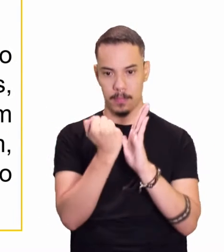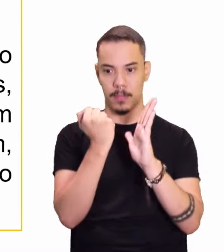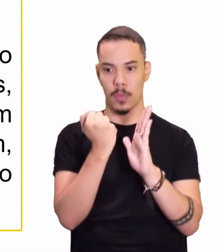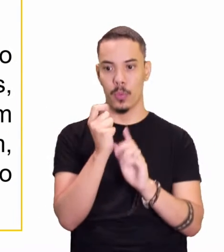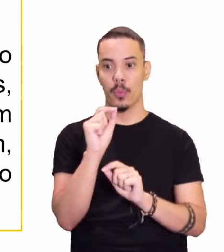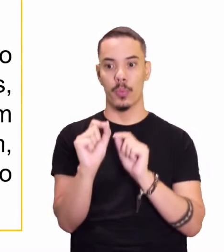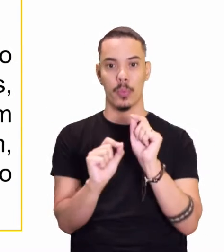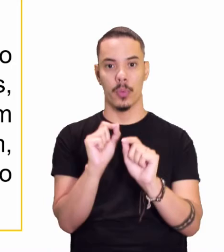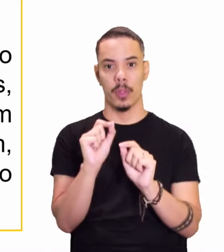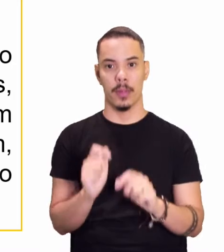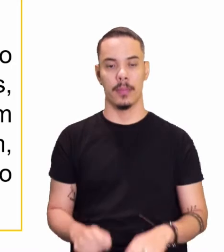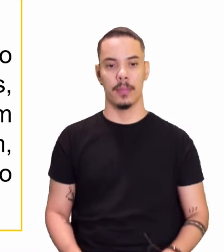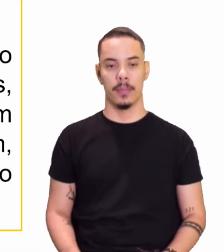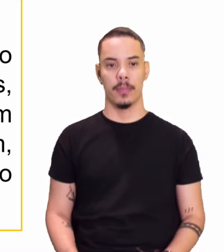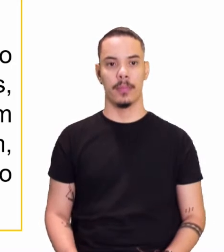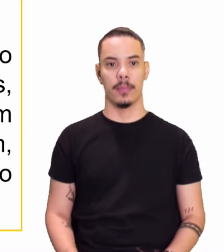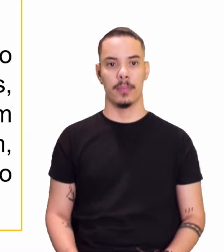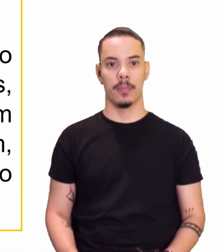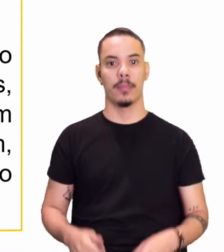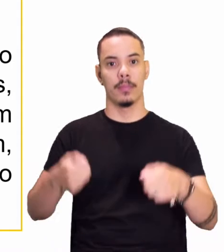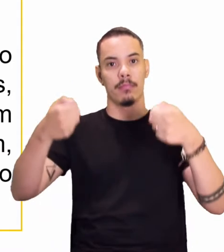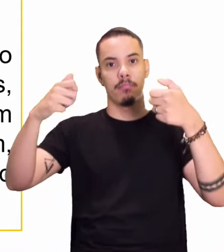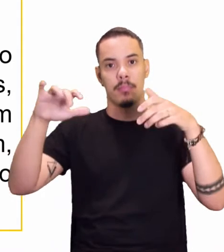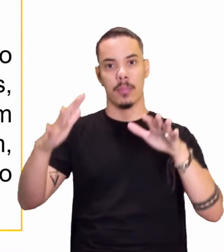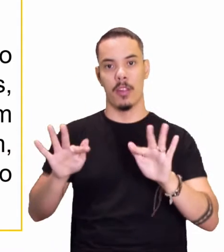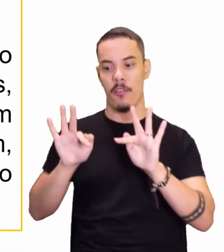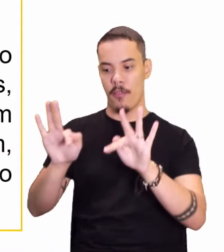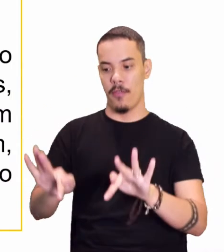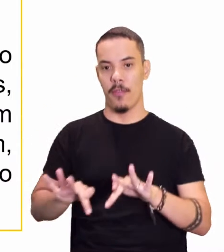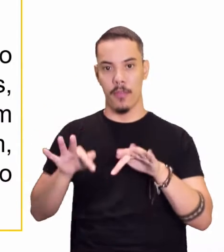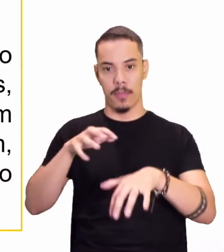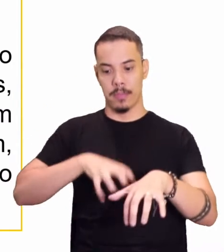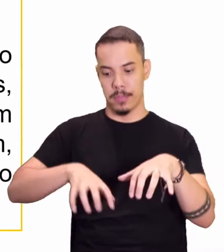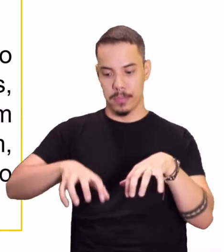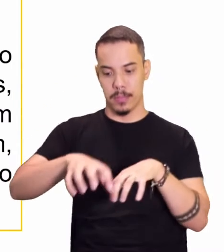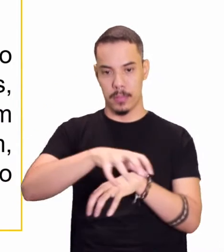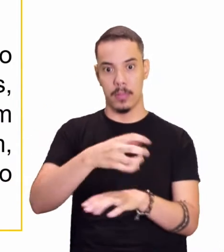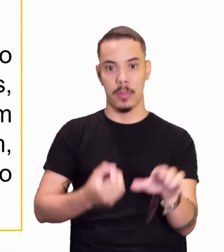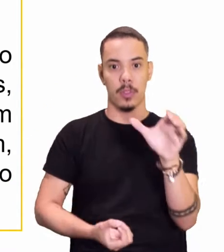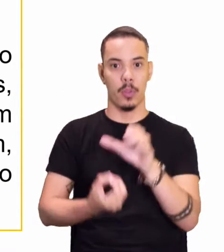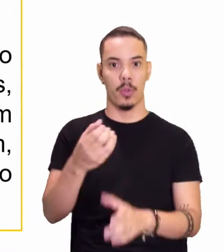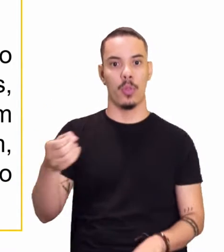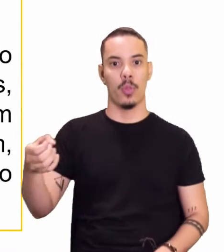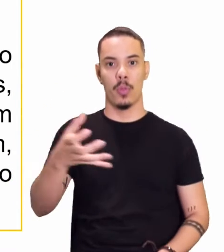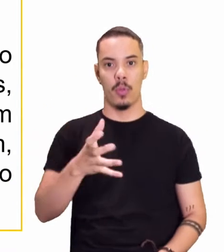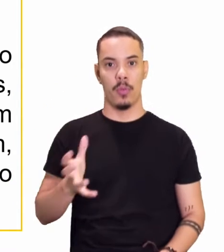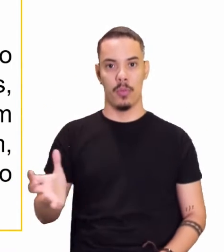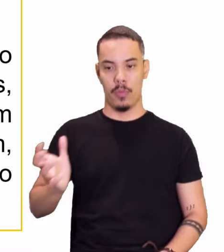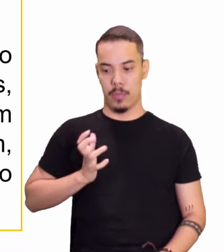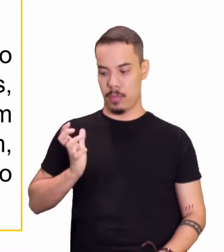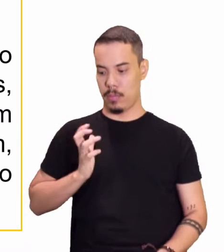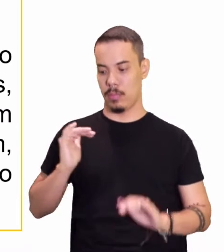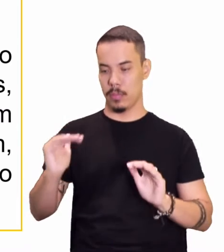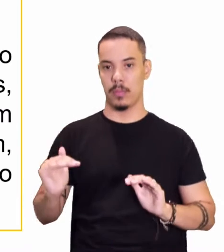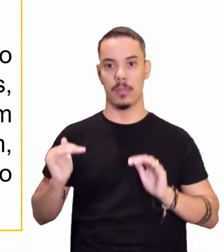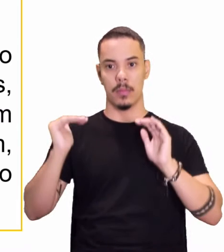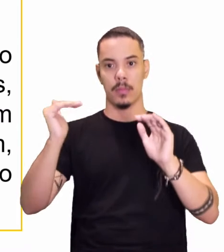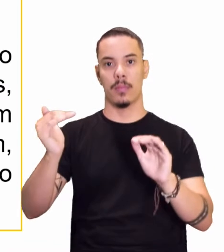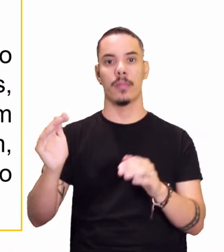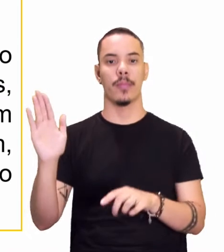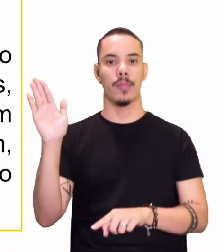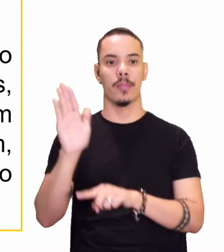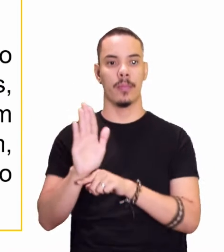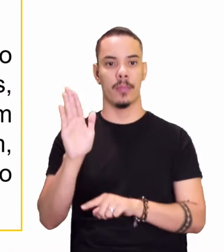período? Com a decadência do feudalismo, surgiu uma nova classe social, a burguesia, que